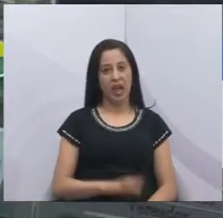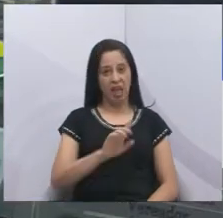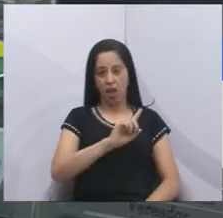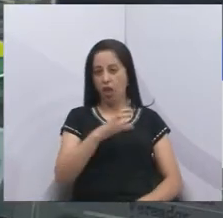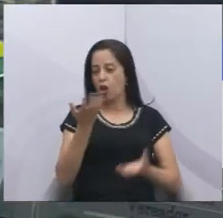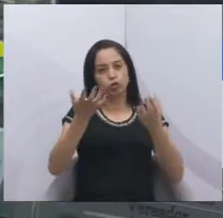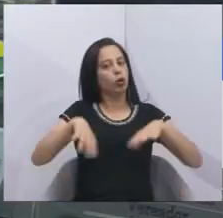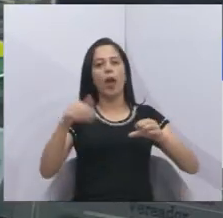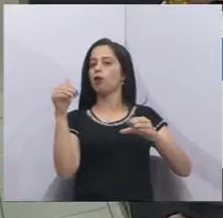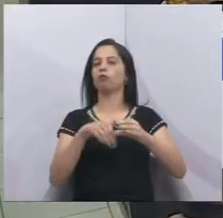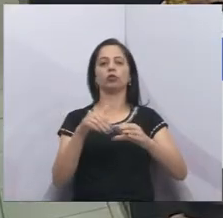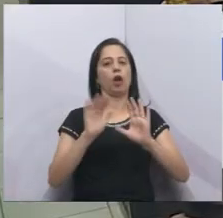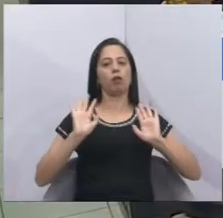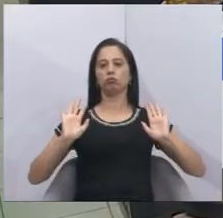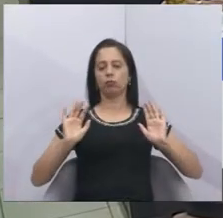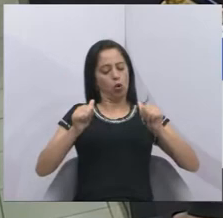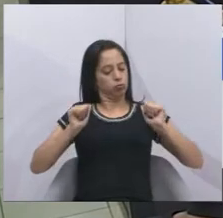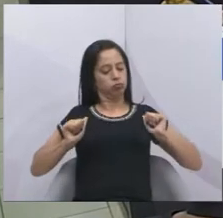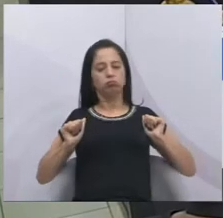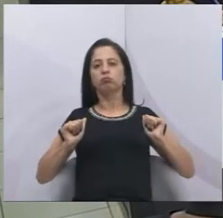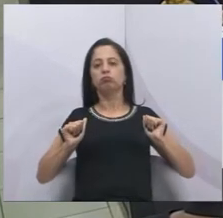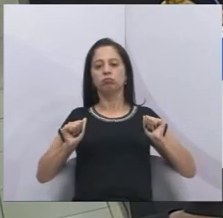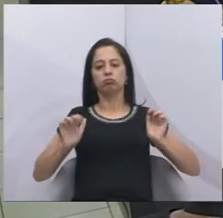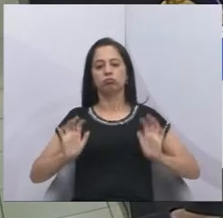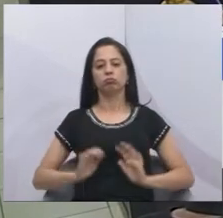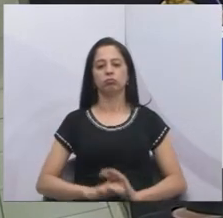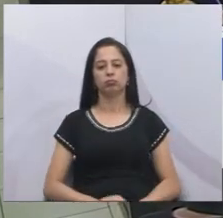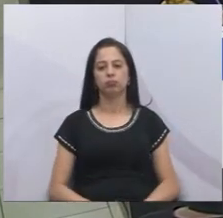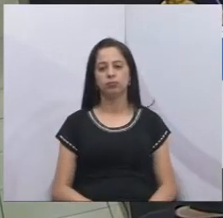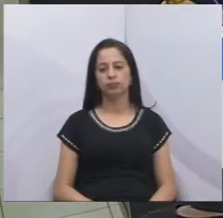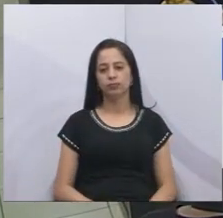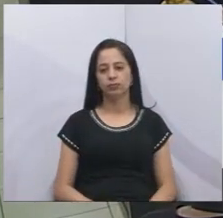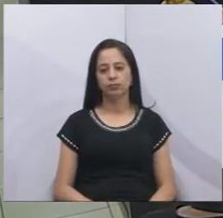Abstenção, senhor presidente. Abstenção. Absteve.